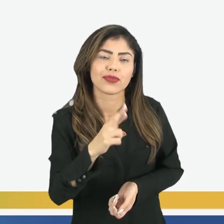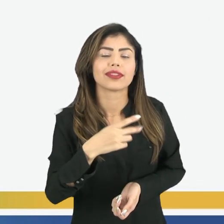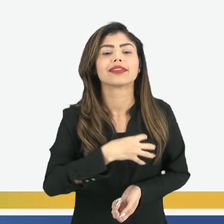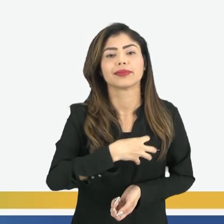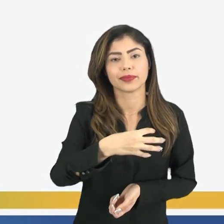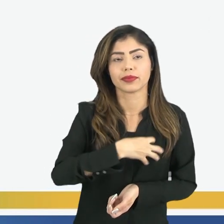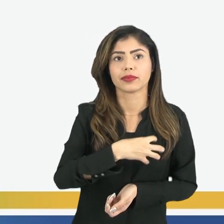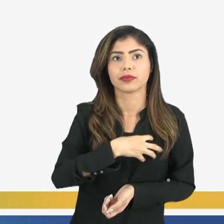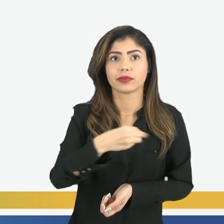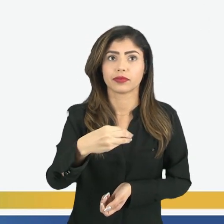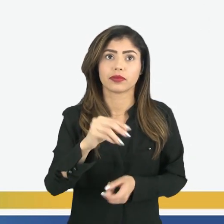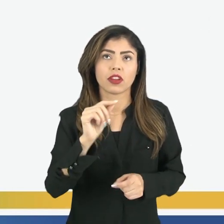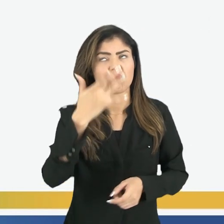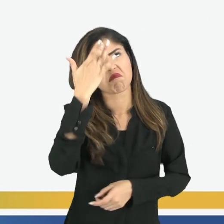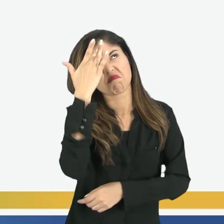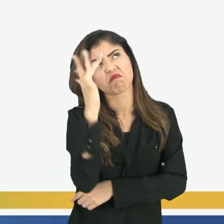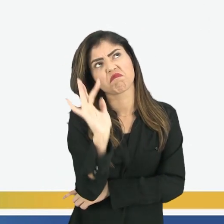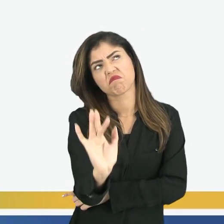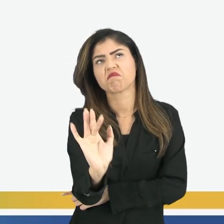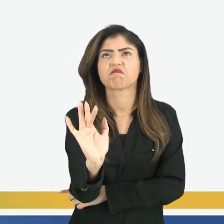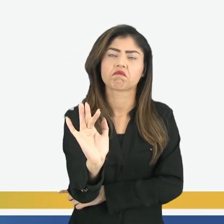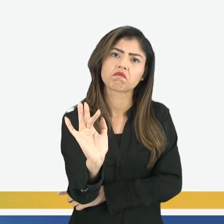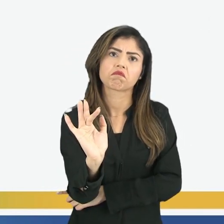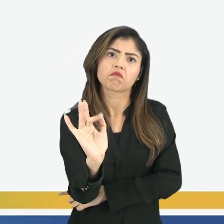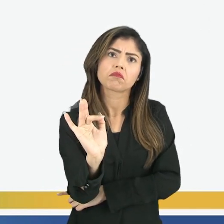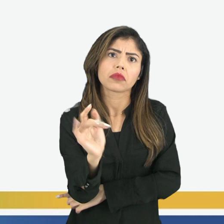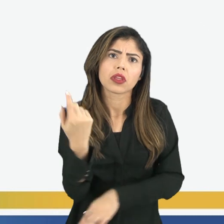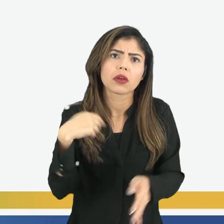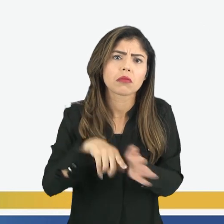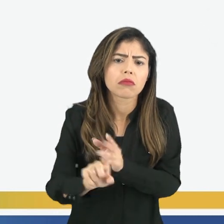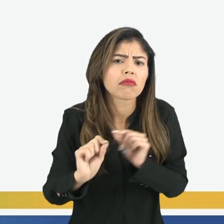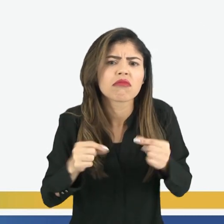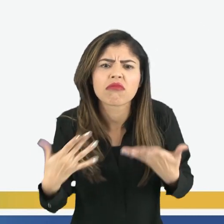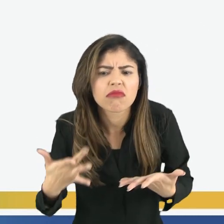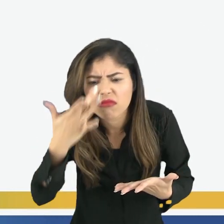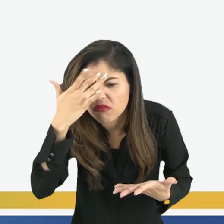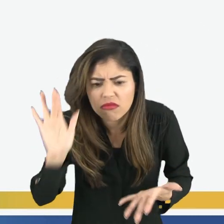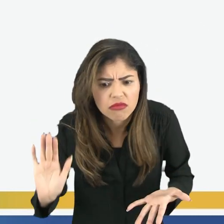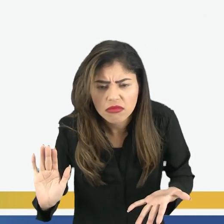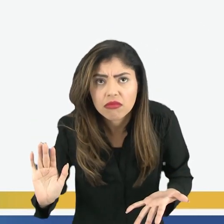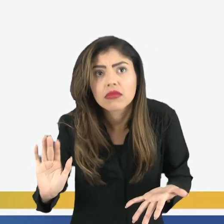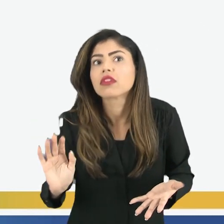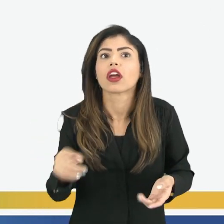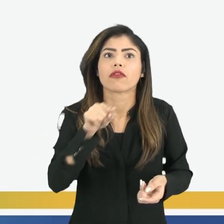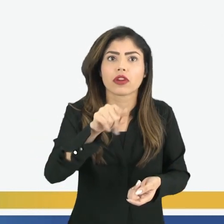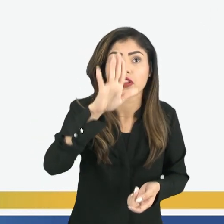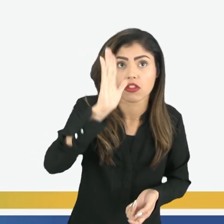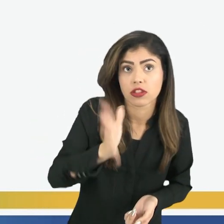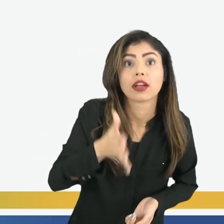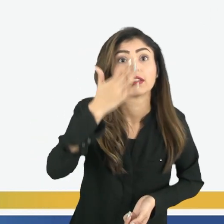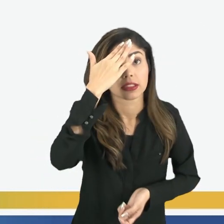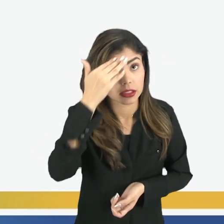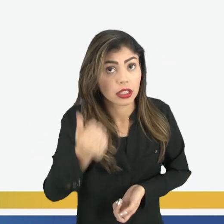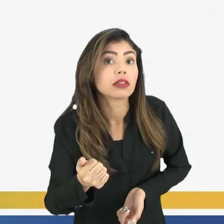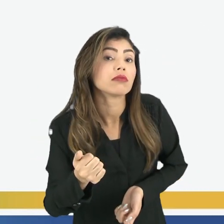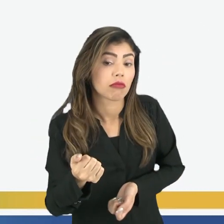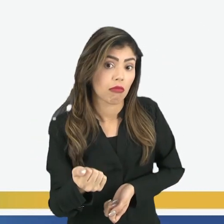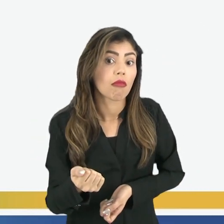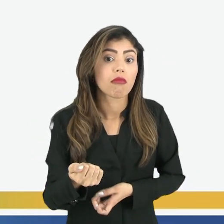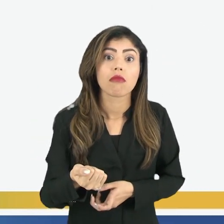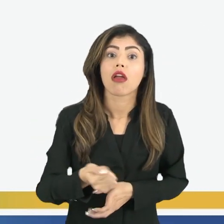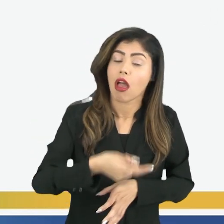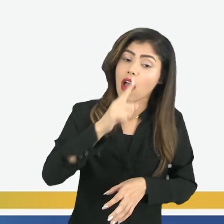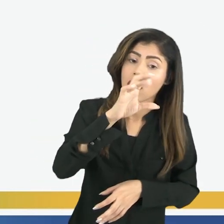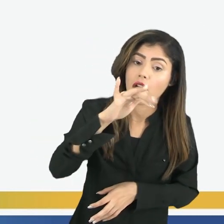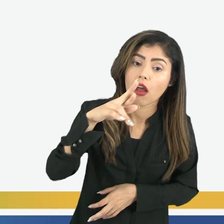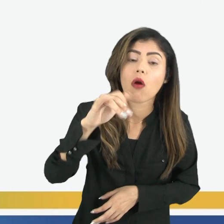responde, não sei. A mãe questiona, como não sabe? Você já aprendeu a fazer contas na escola,